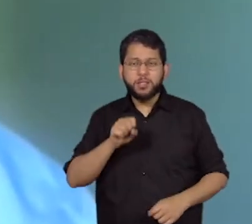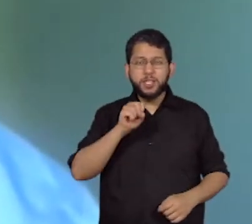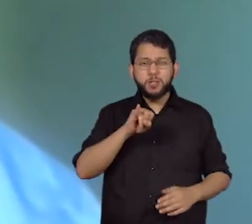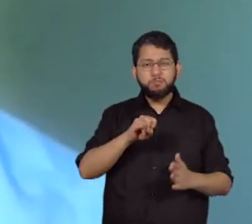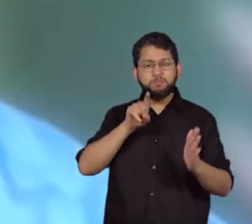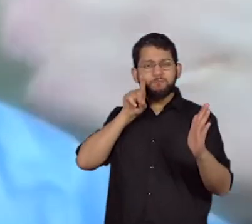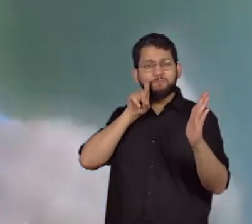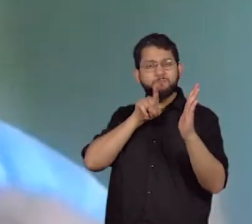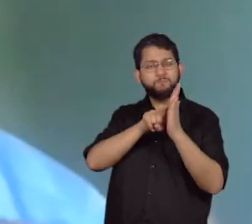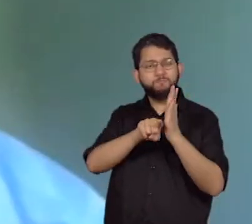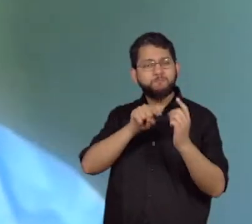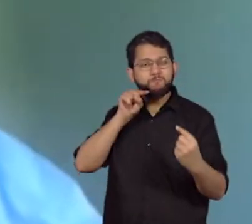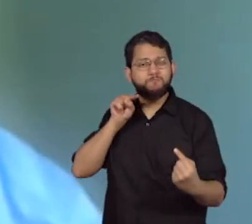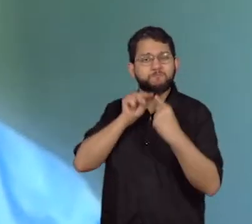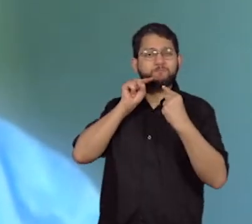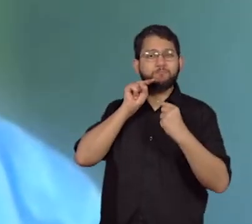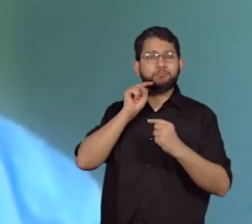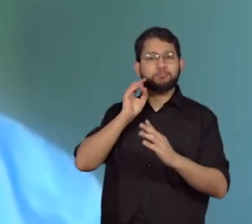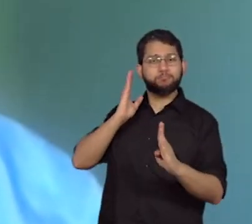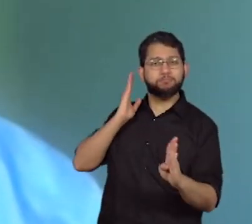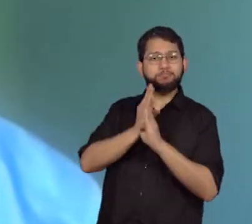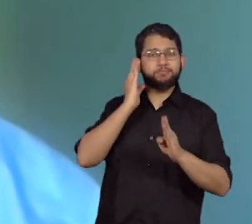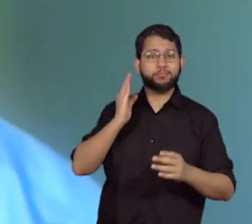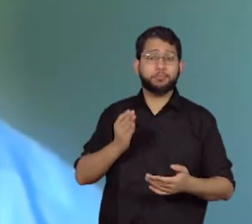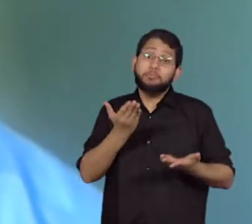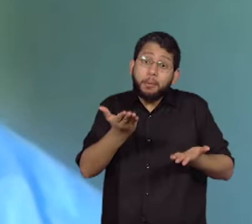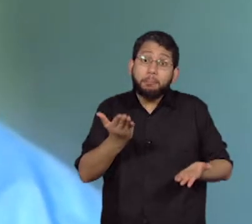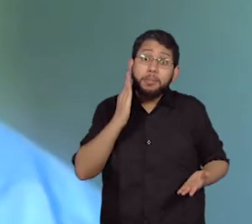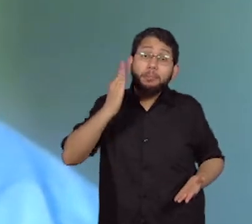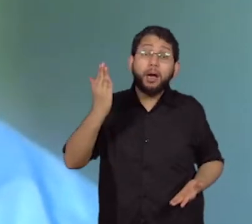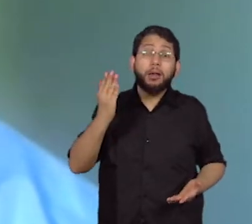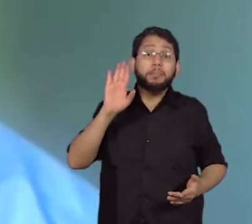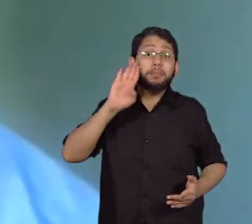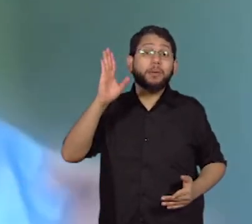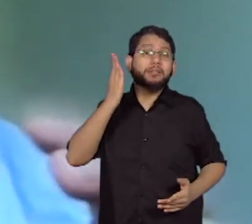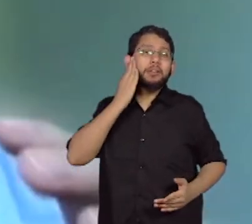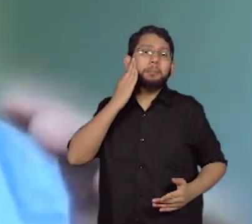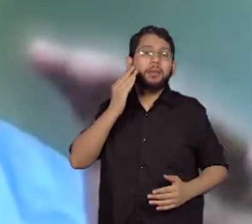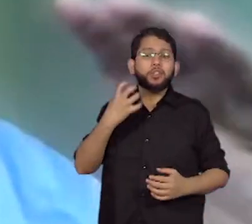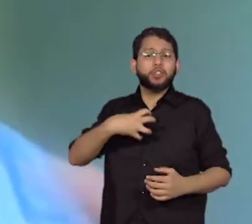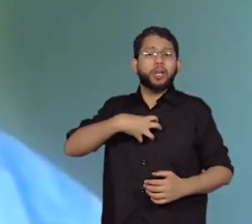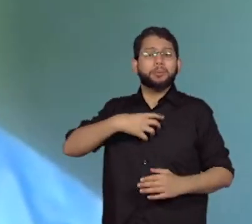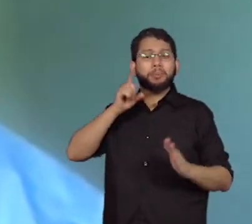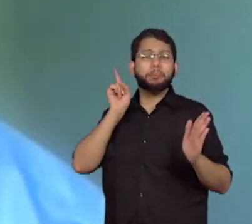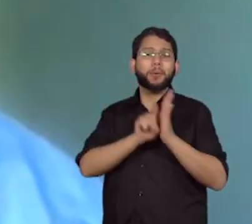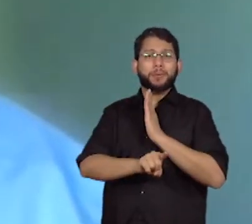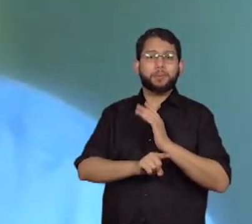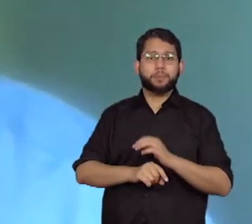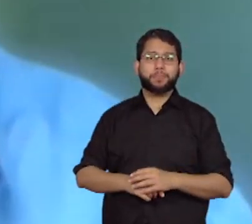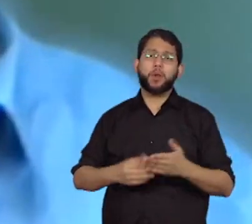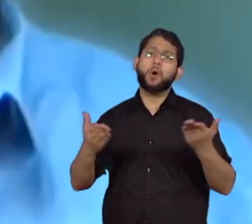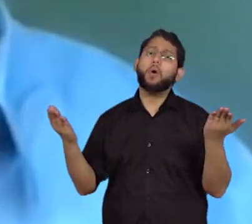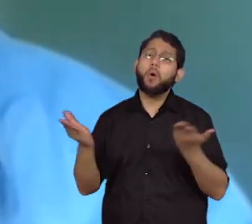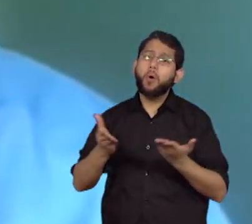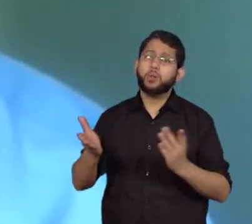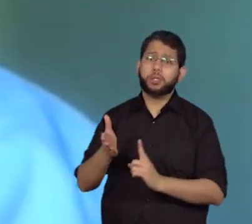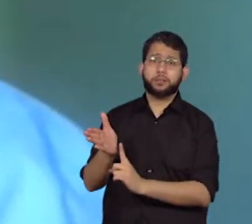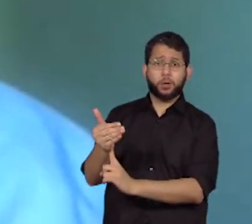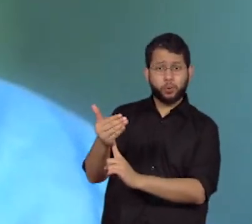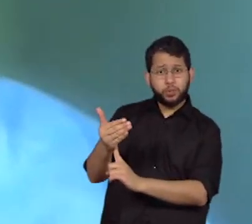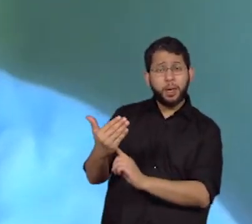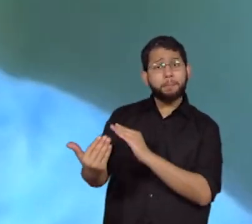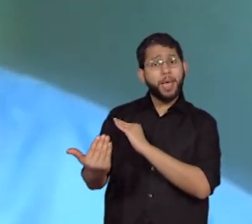transformação que a gente está vivendo. A tecnologia, hoje, nos possibilita alcançar as respostas de uma maneira muito